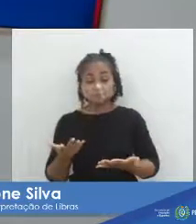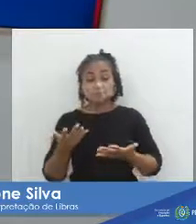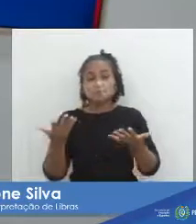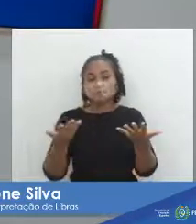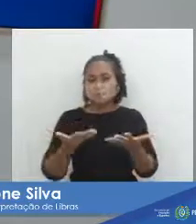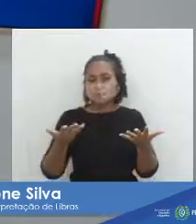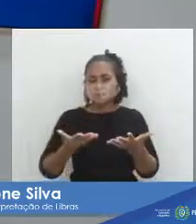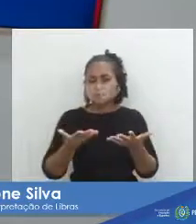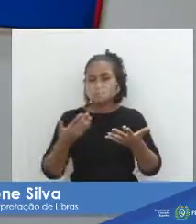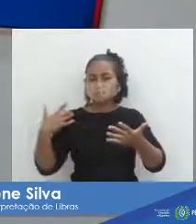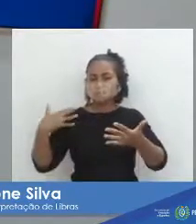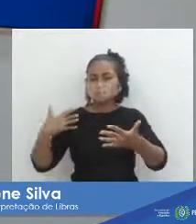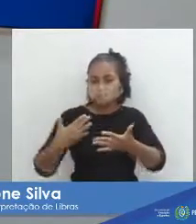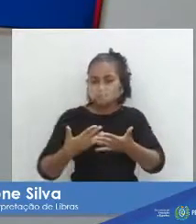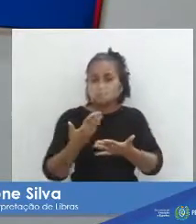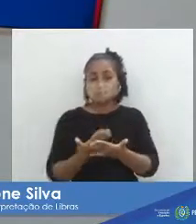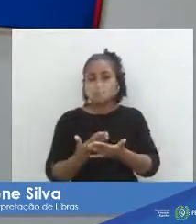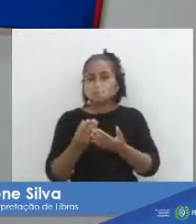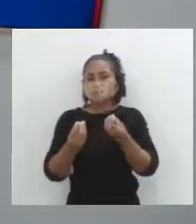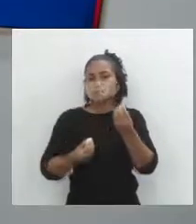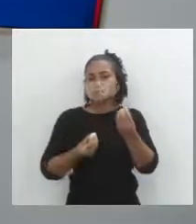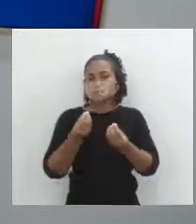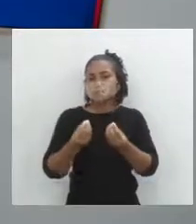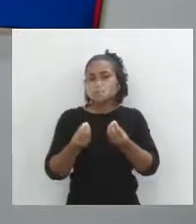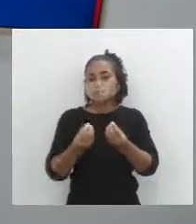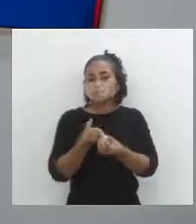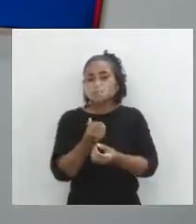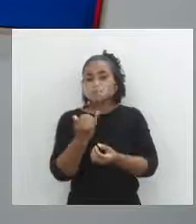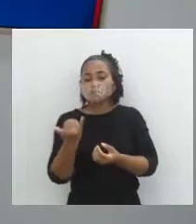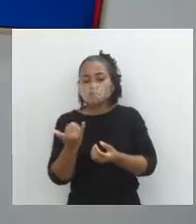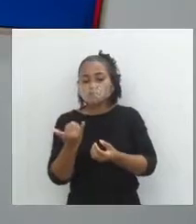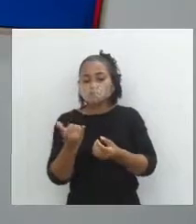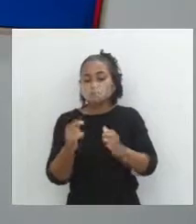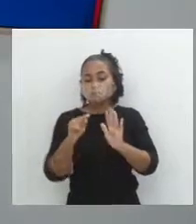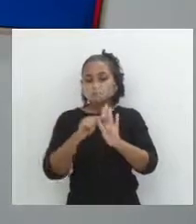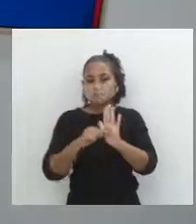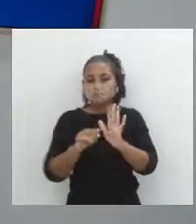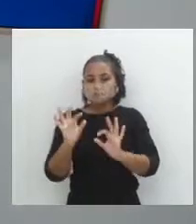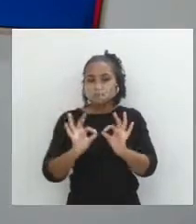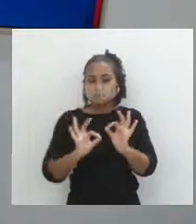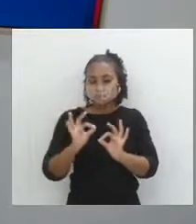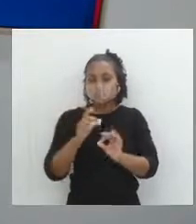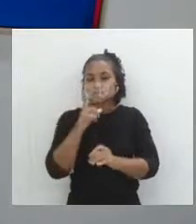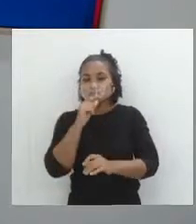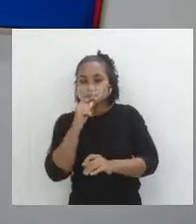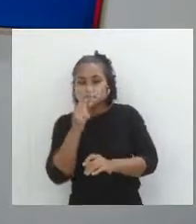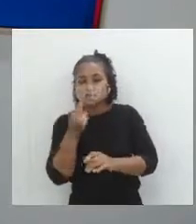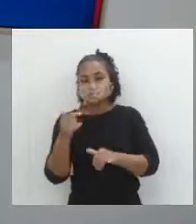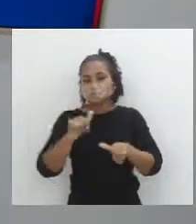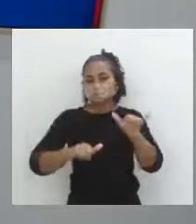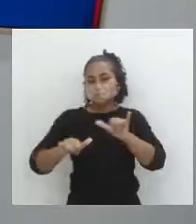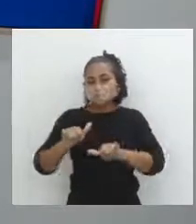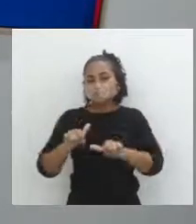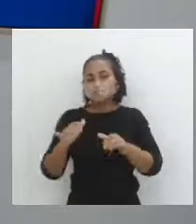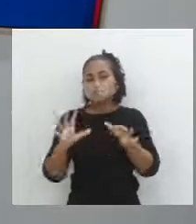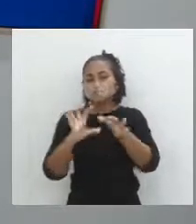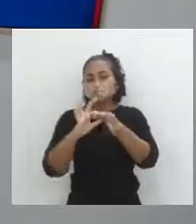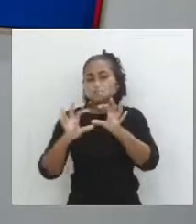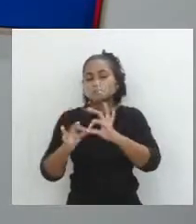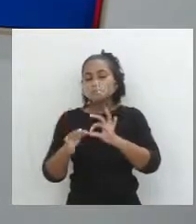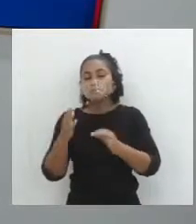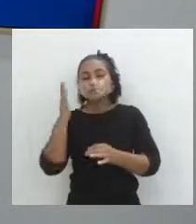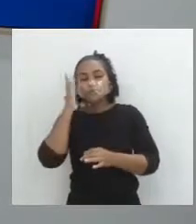vai ver, durante essa aula, quais são os elementos que compõem a água, quais são os tipos de ligações, a gente vai entender um pouquinho da